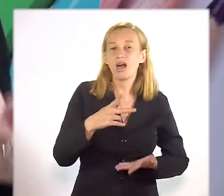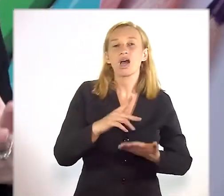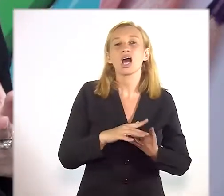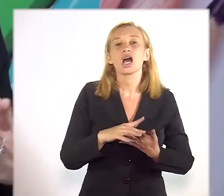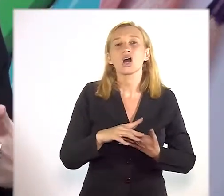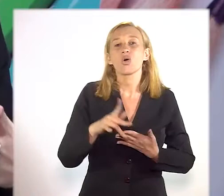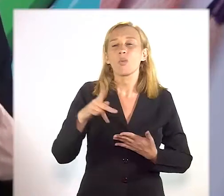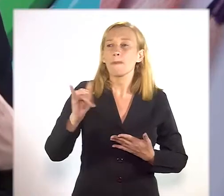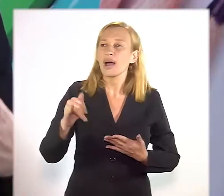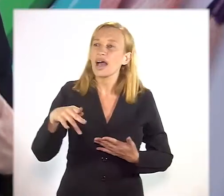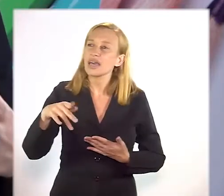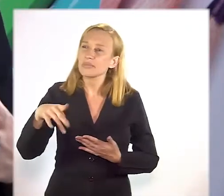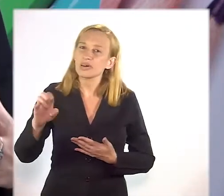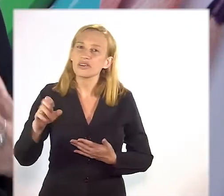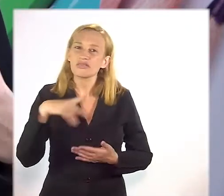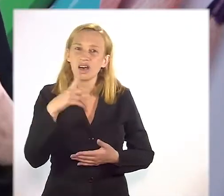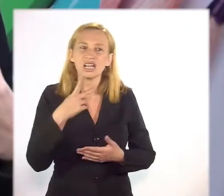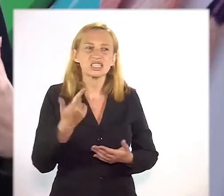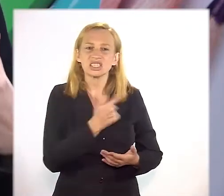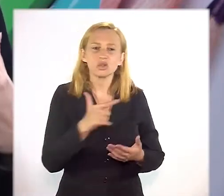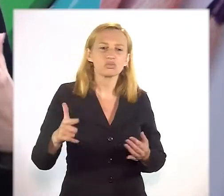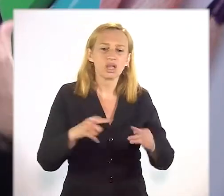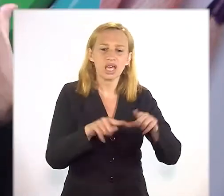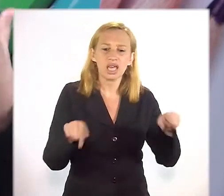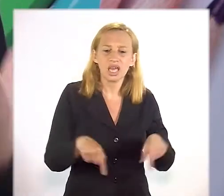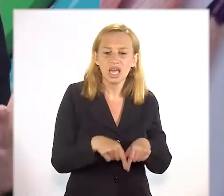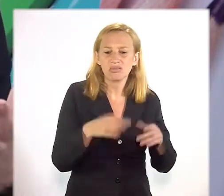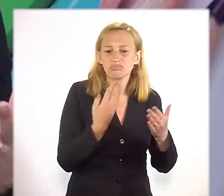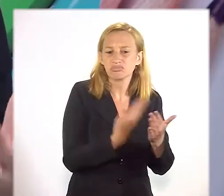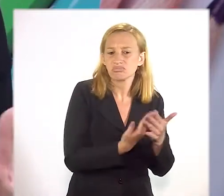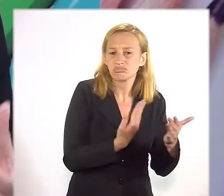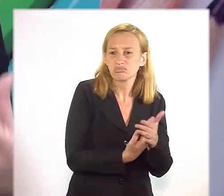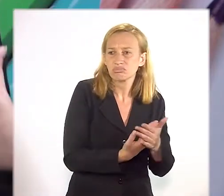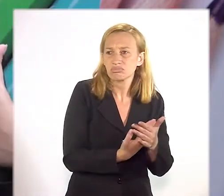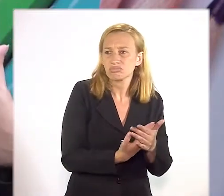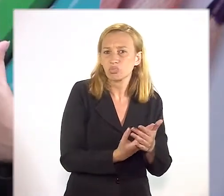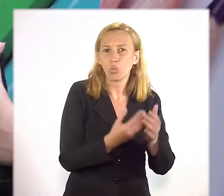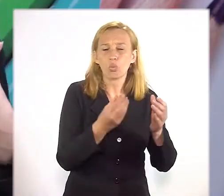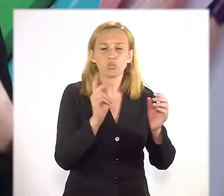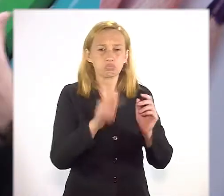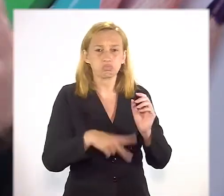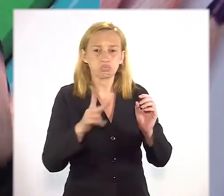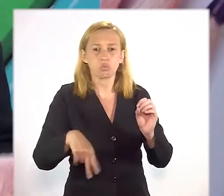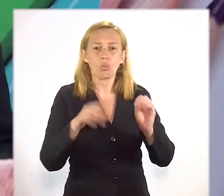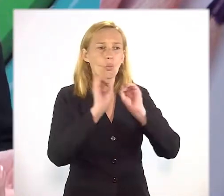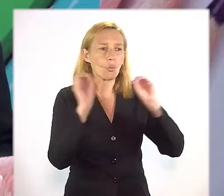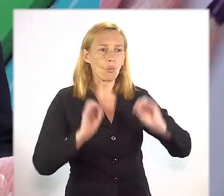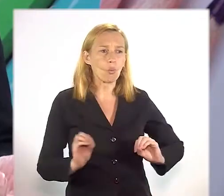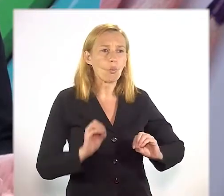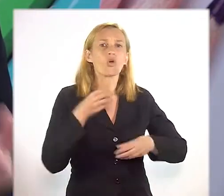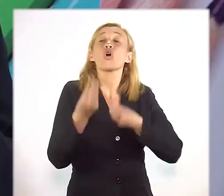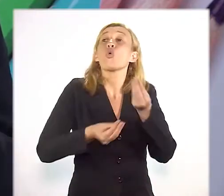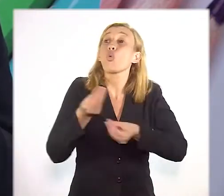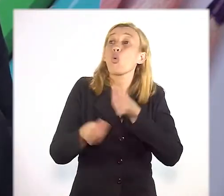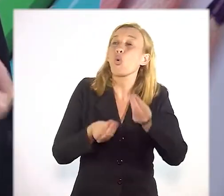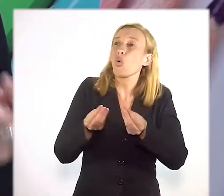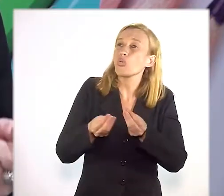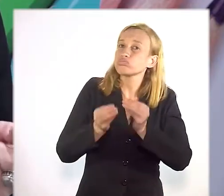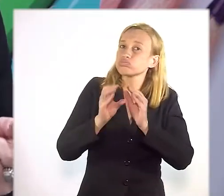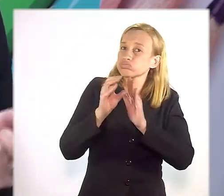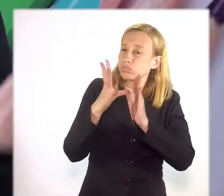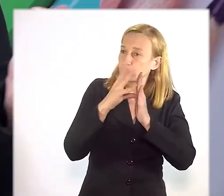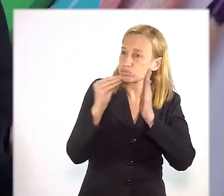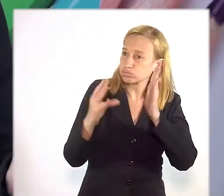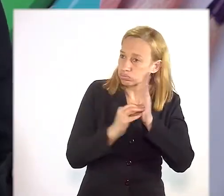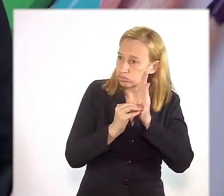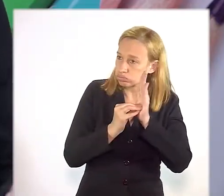que os pais falam. E aí os pais ficam, poxa, mas se não tem aula, não tem sala, não tem professor... Como é que os